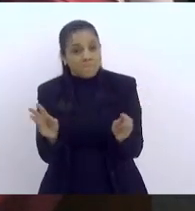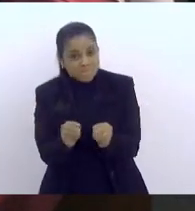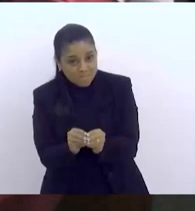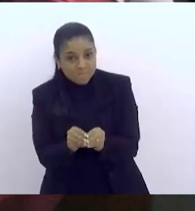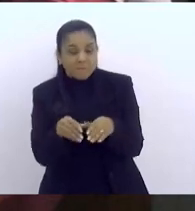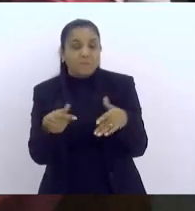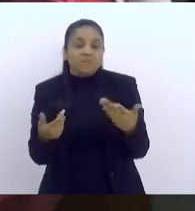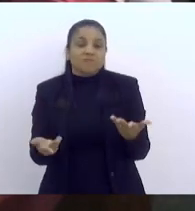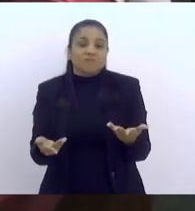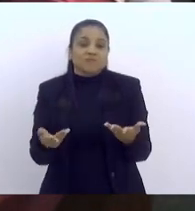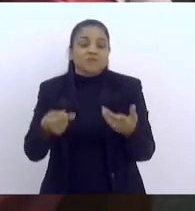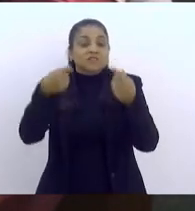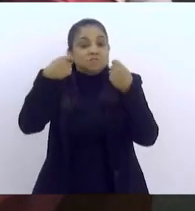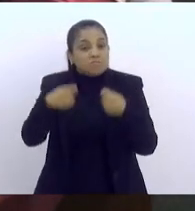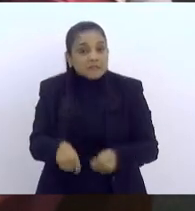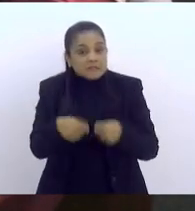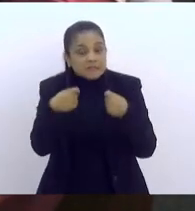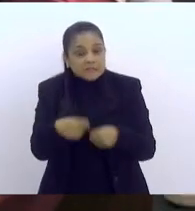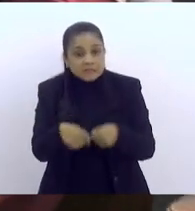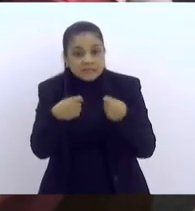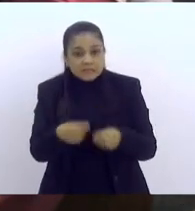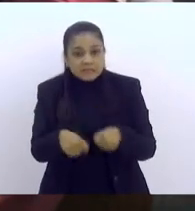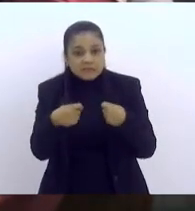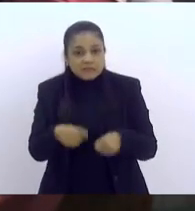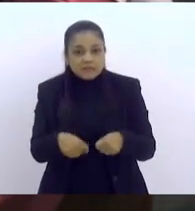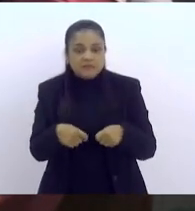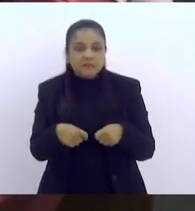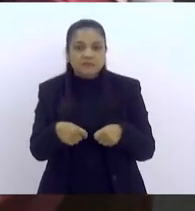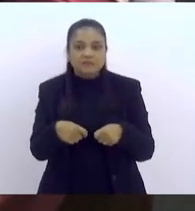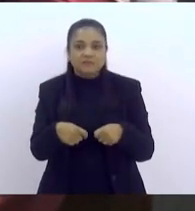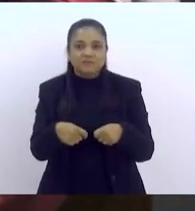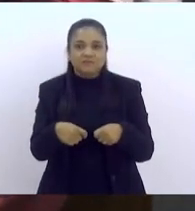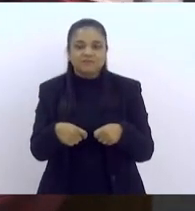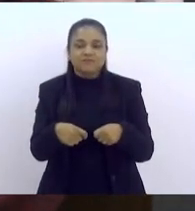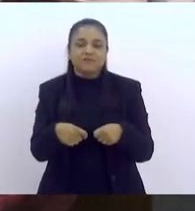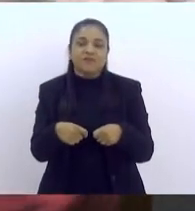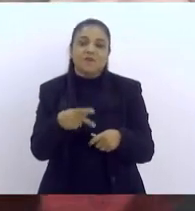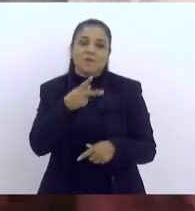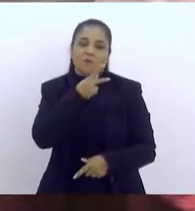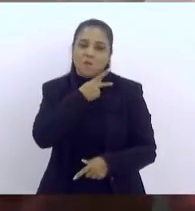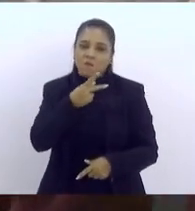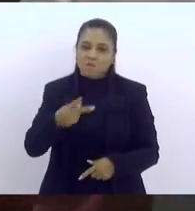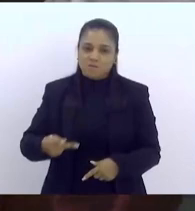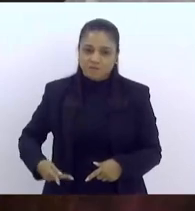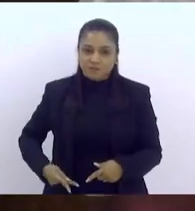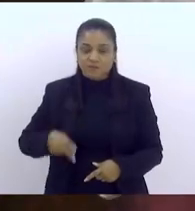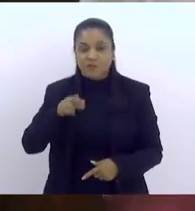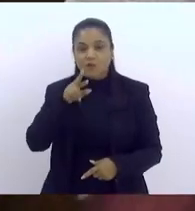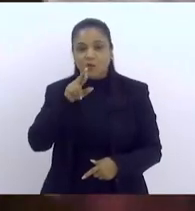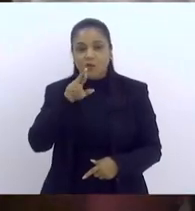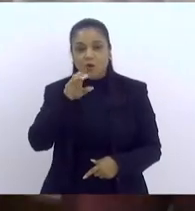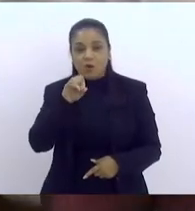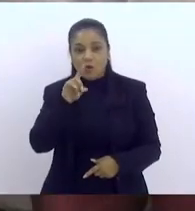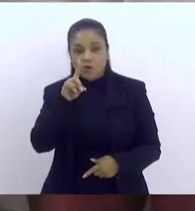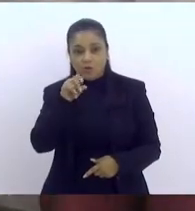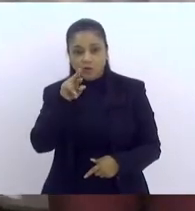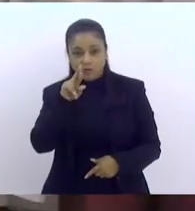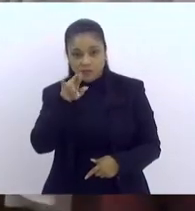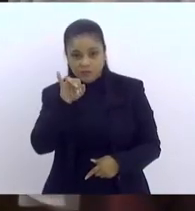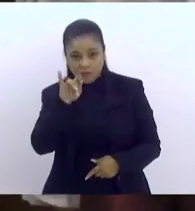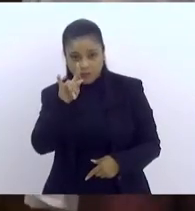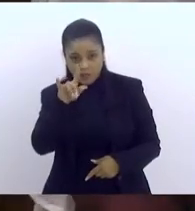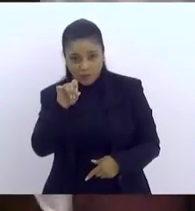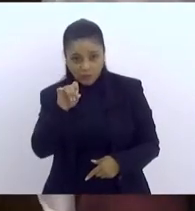presidente, é que a gente precisa, e aí eu, o nosso presidente Rodrigo Bacelar não está presente, mas eu, Vossa